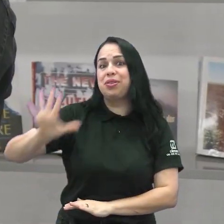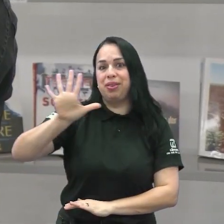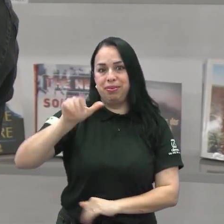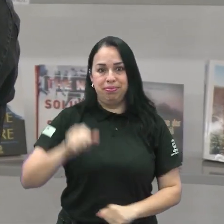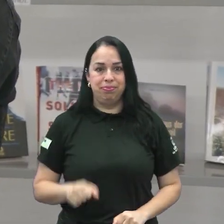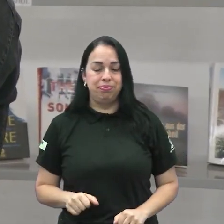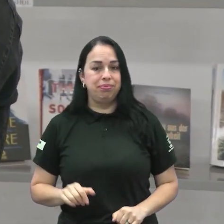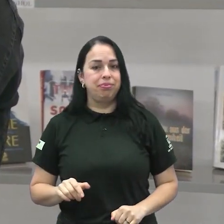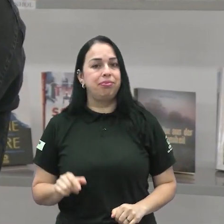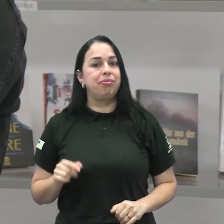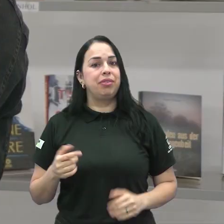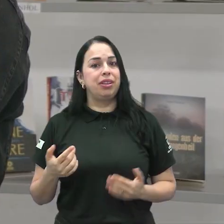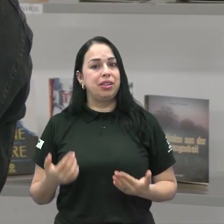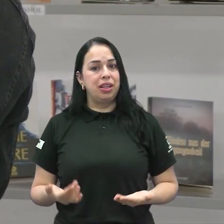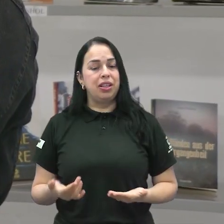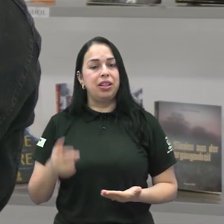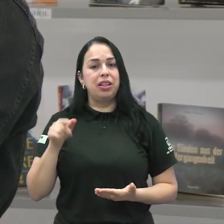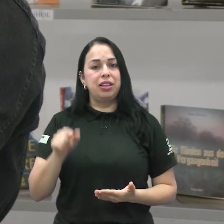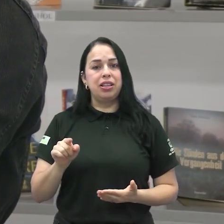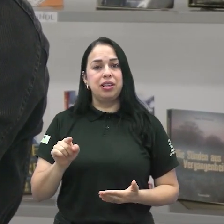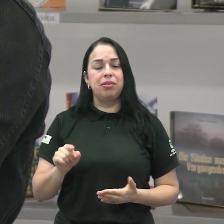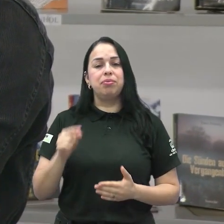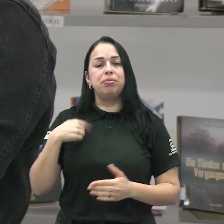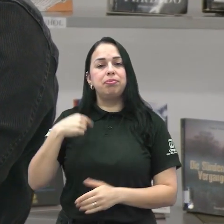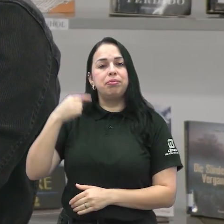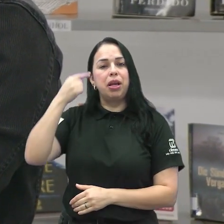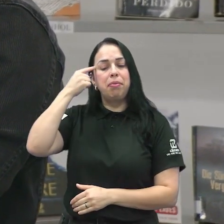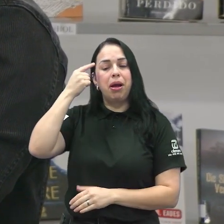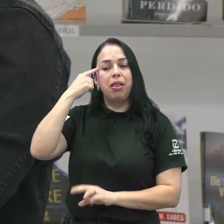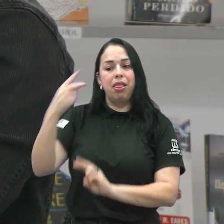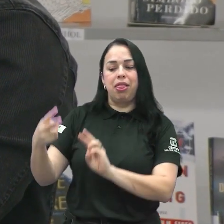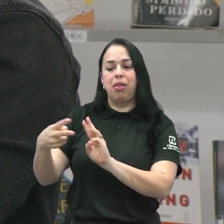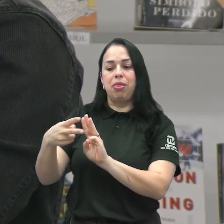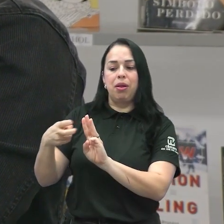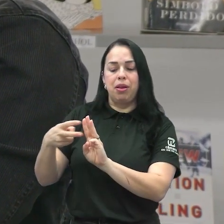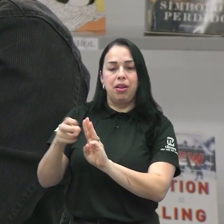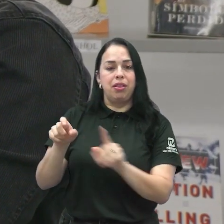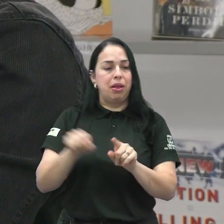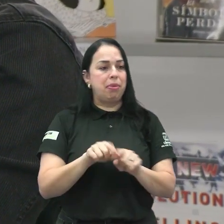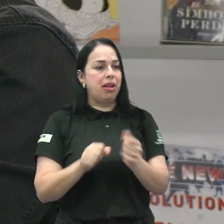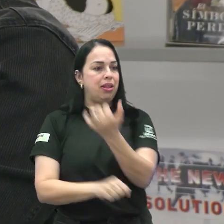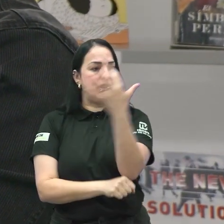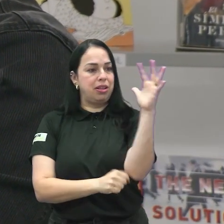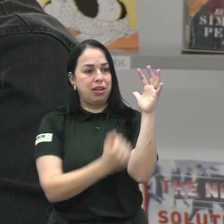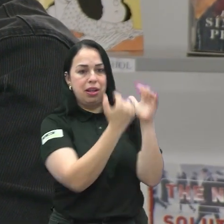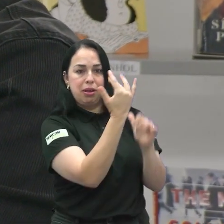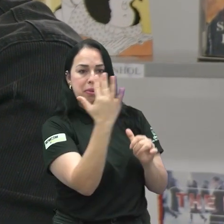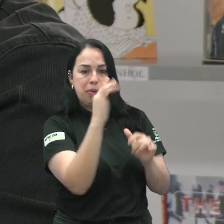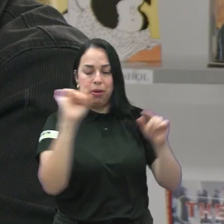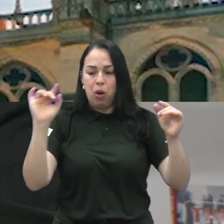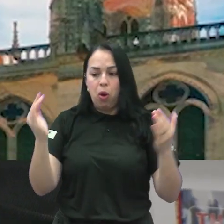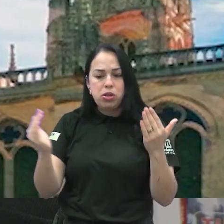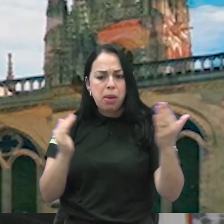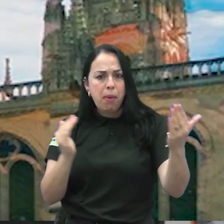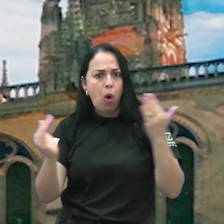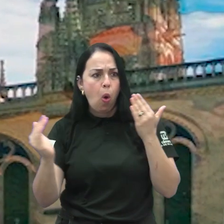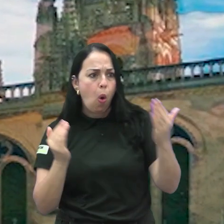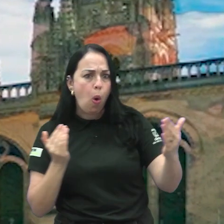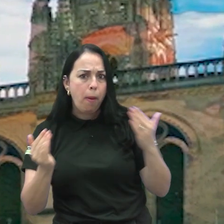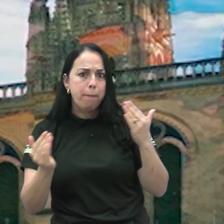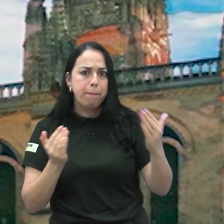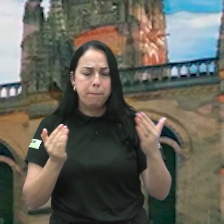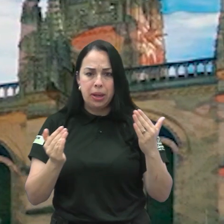acontece através da idealização do indígena e da natureza brasileira. Fazendo um comparativo, enquanto parte da